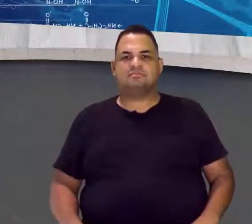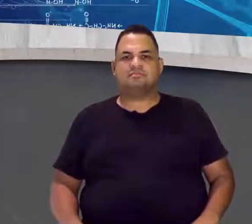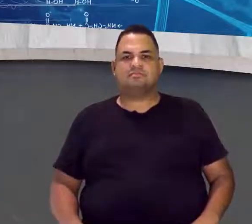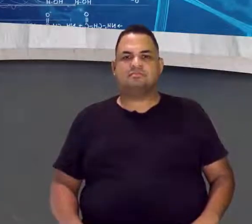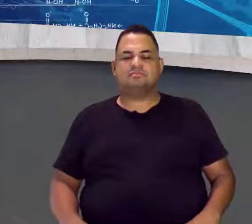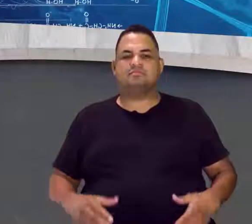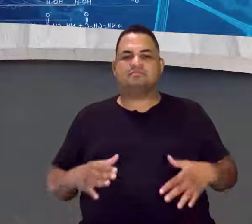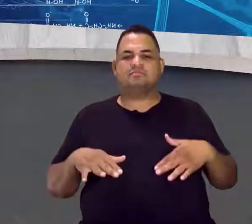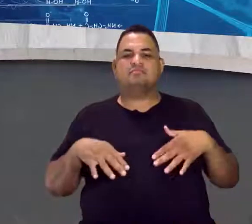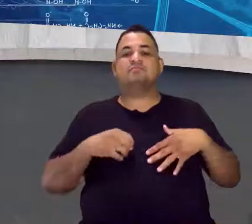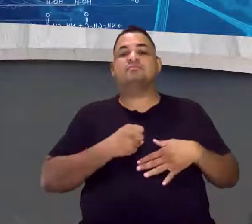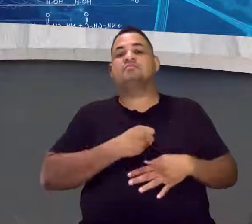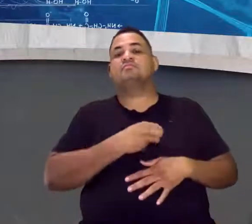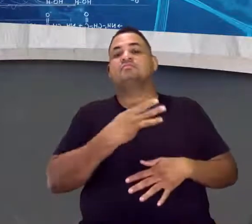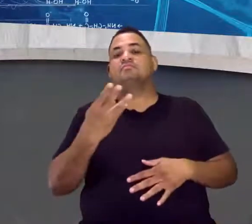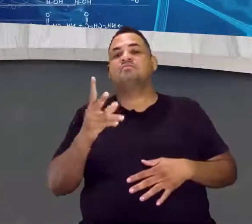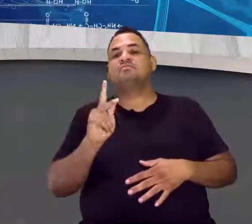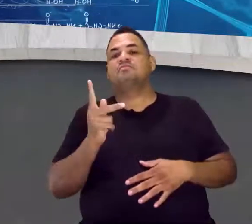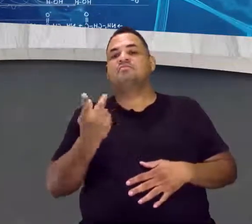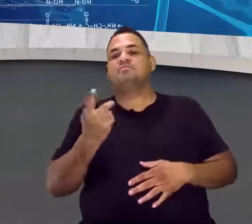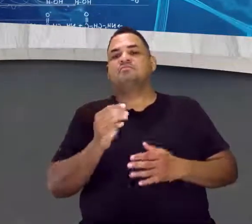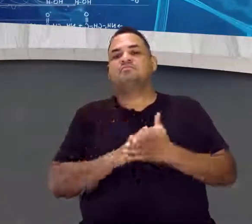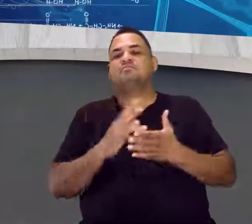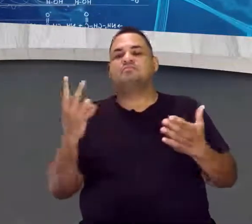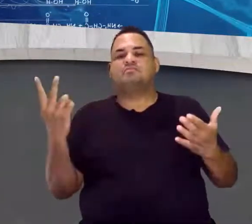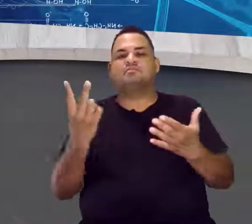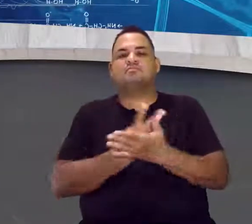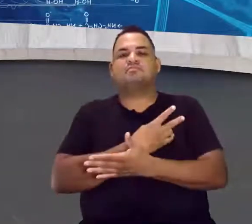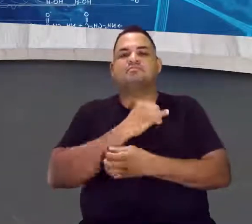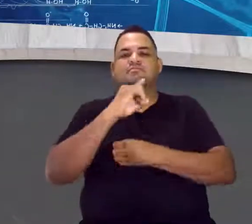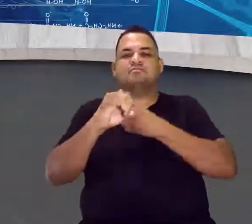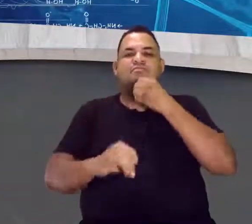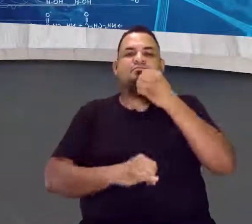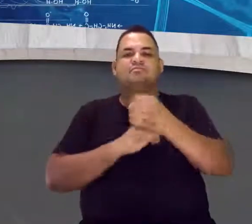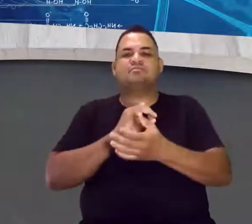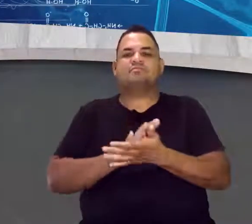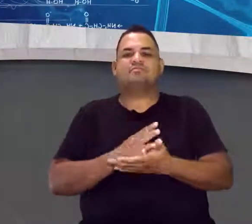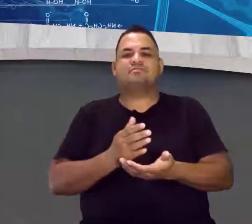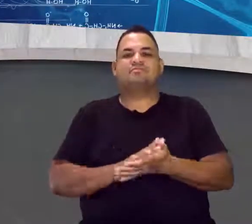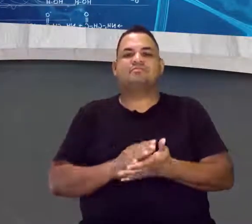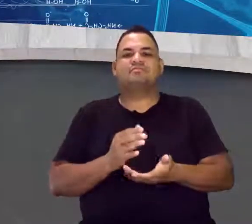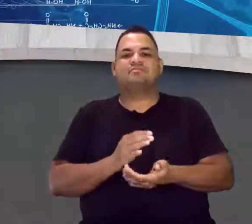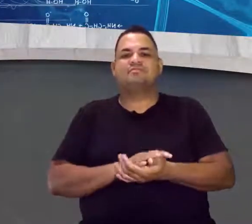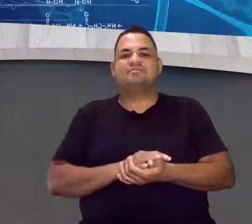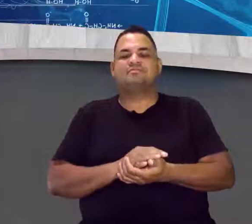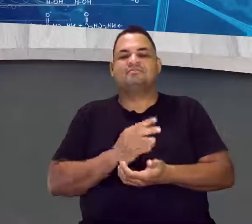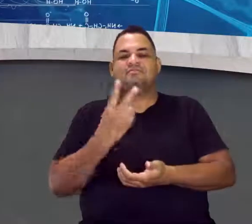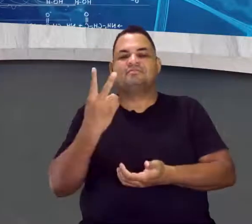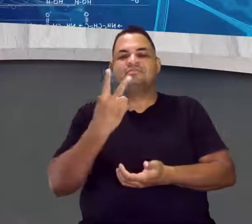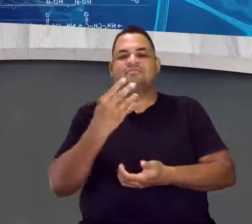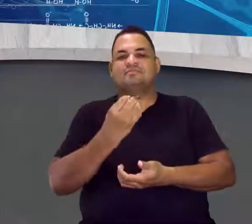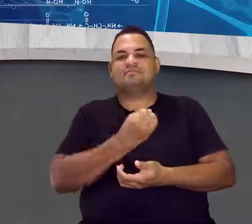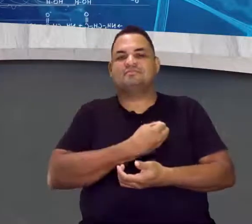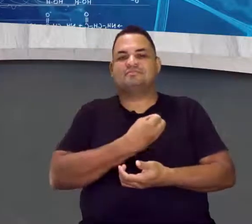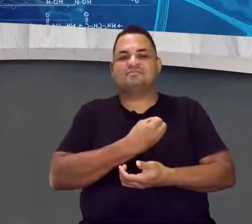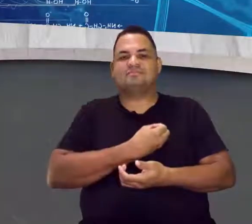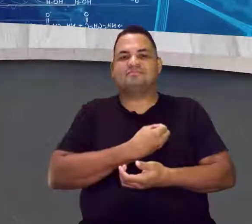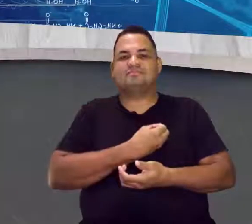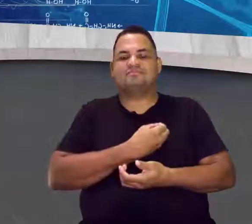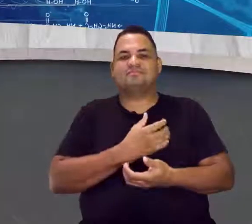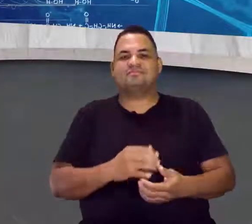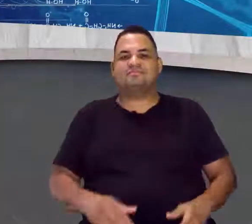Quantos destes hidrogênios são ionizáveis? Valendo 2 pontos. Tempo! Queria estar aí